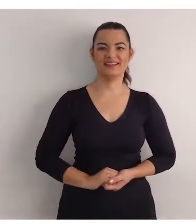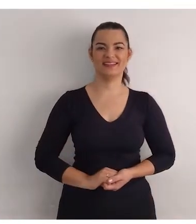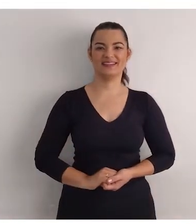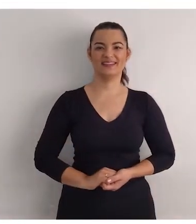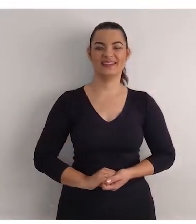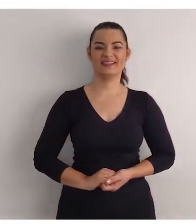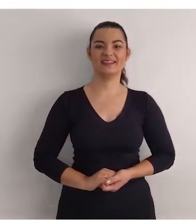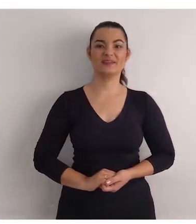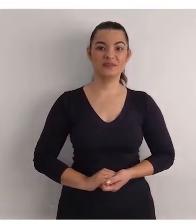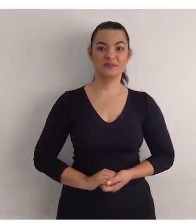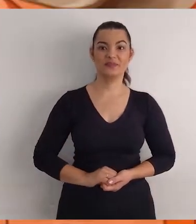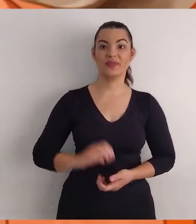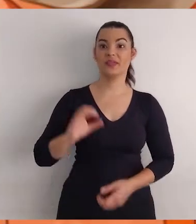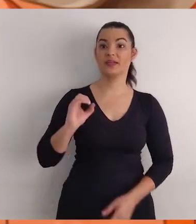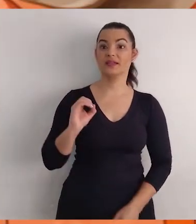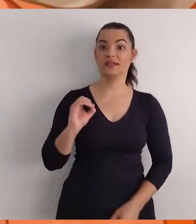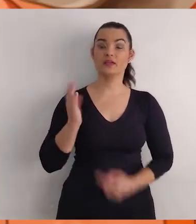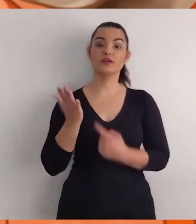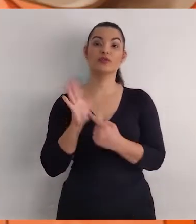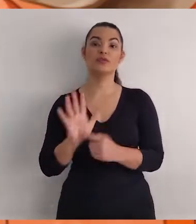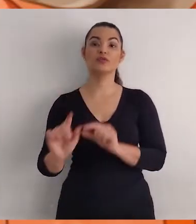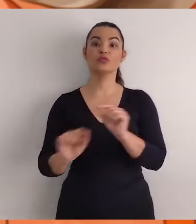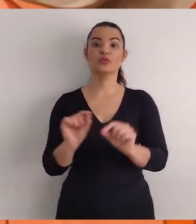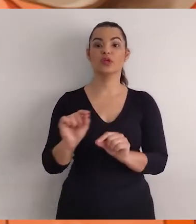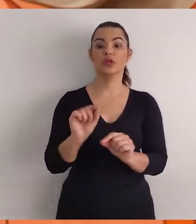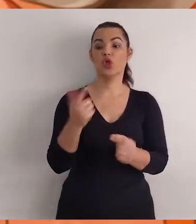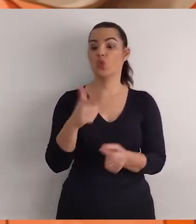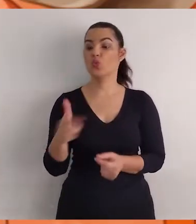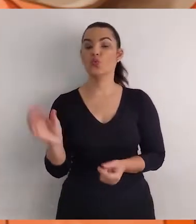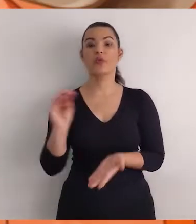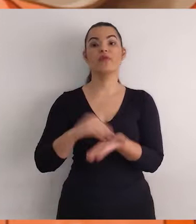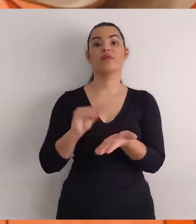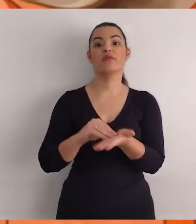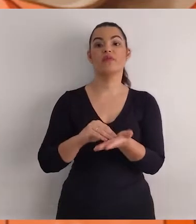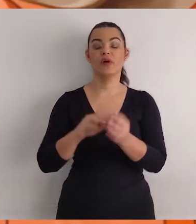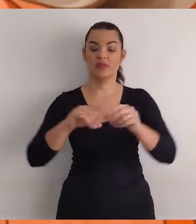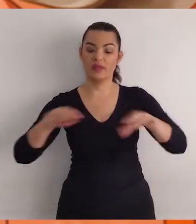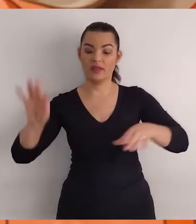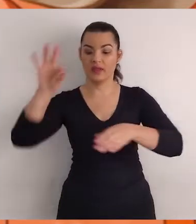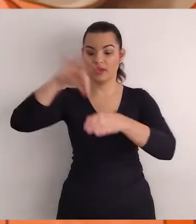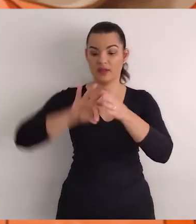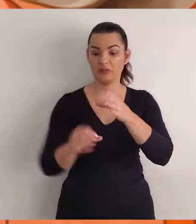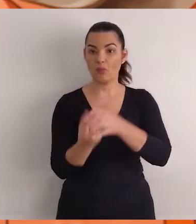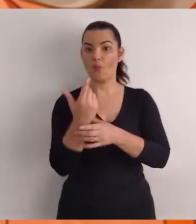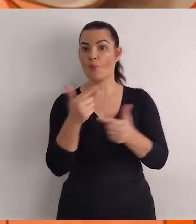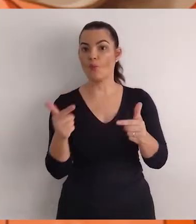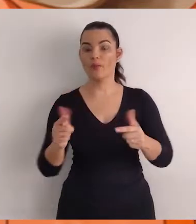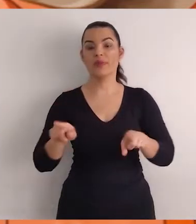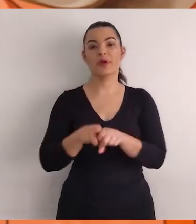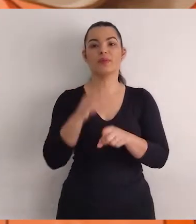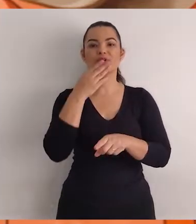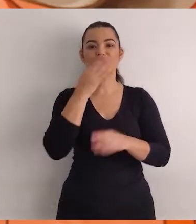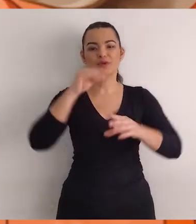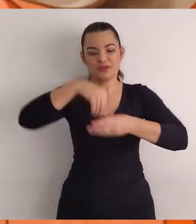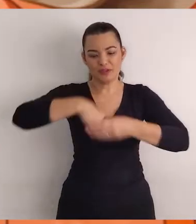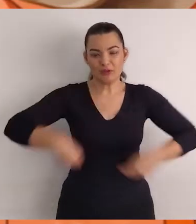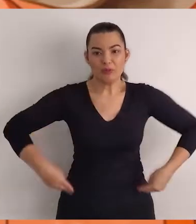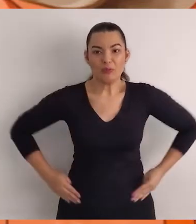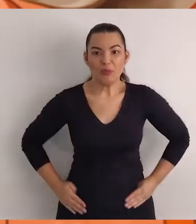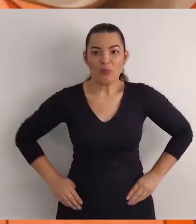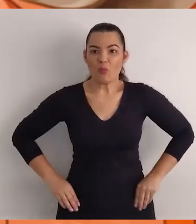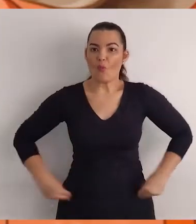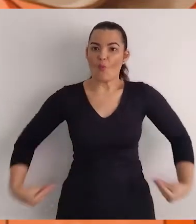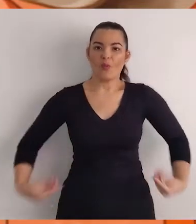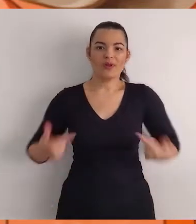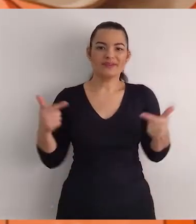Ilustrações: Mingues. Zero indica ausência, a terra sem semente e o bolso vazio